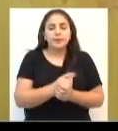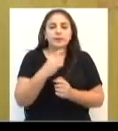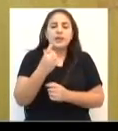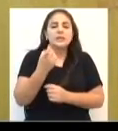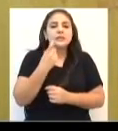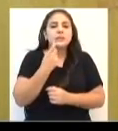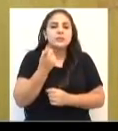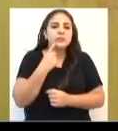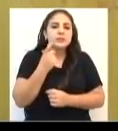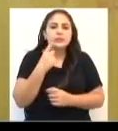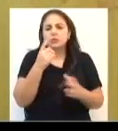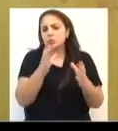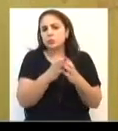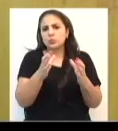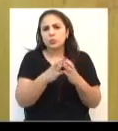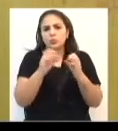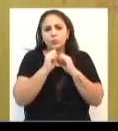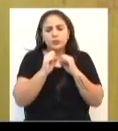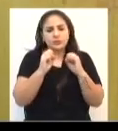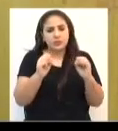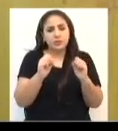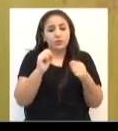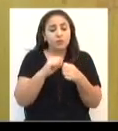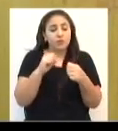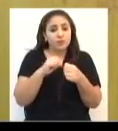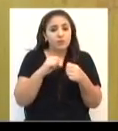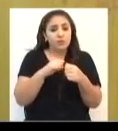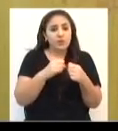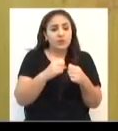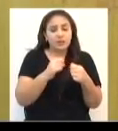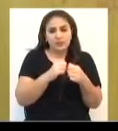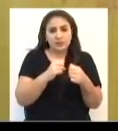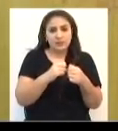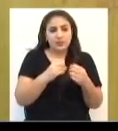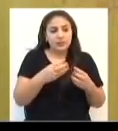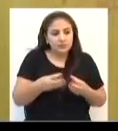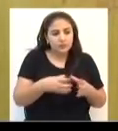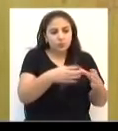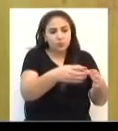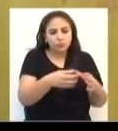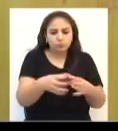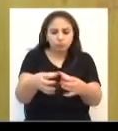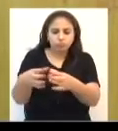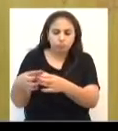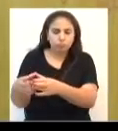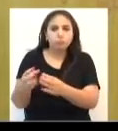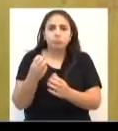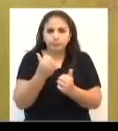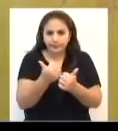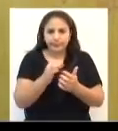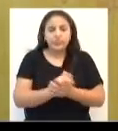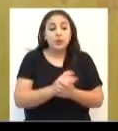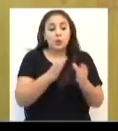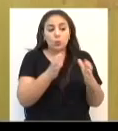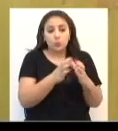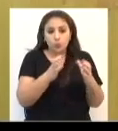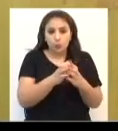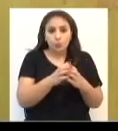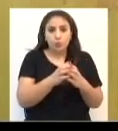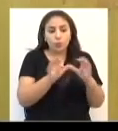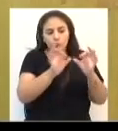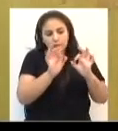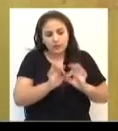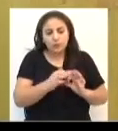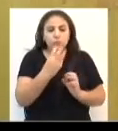da sexta-feira, uma turma da secretaria fez a distribuição nos outros 28 locais, preparando para a segunda, e uma turma trabalhou